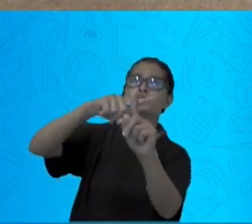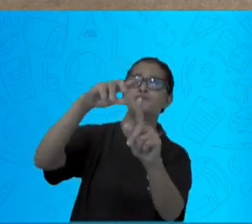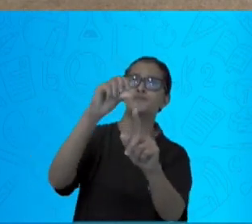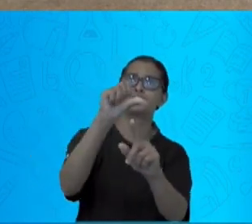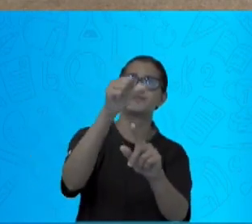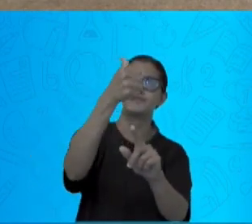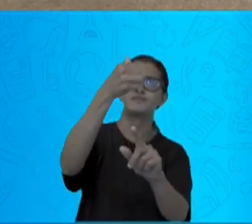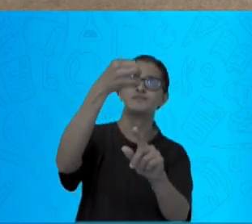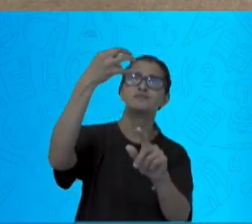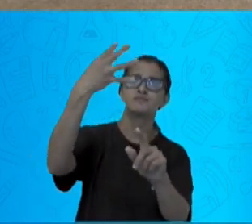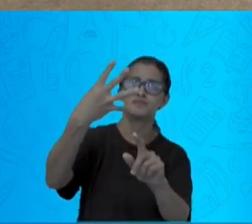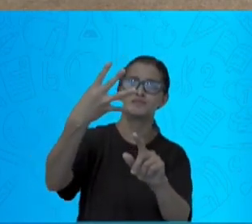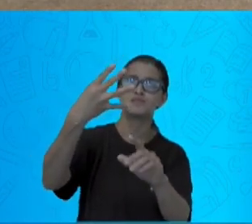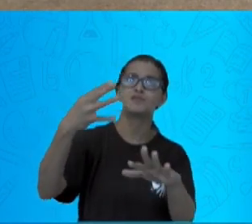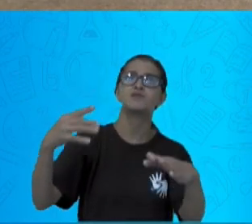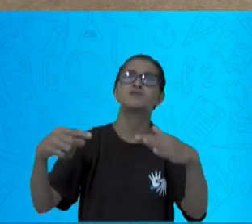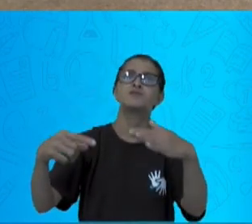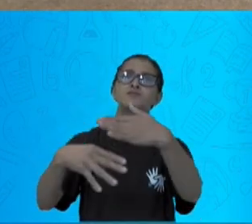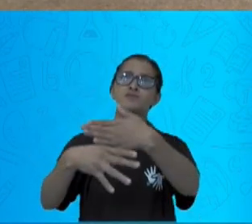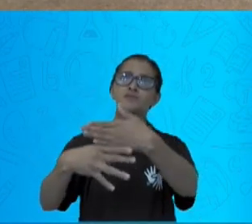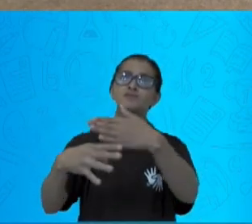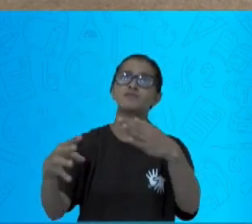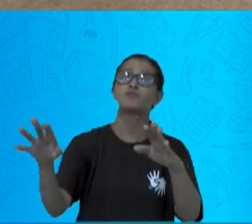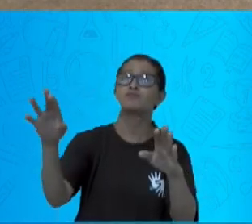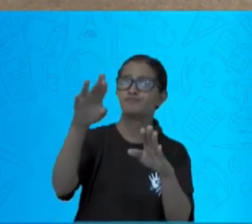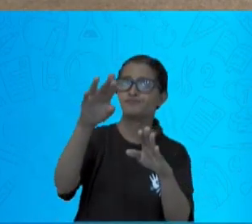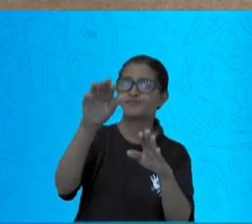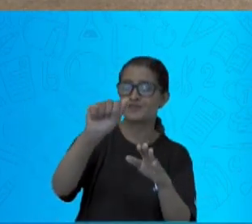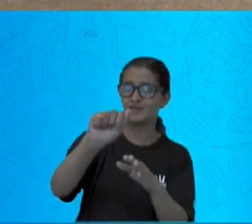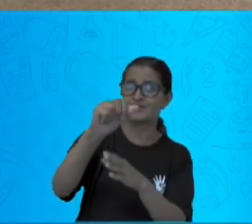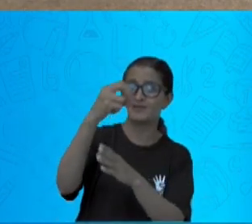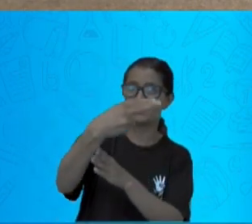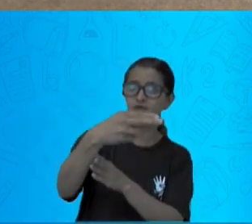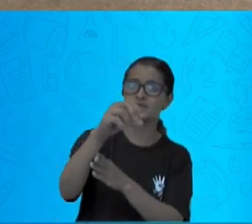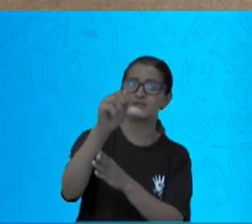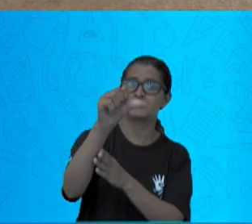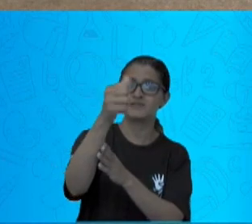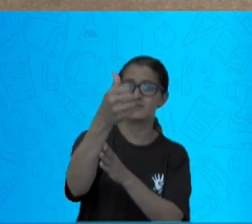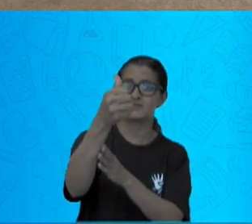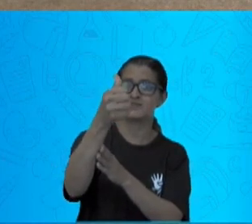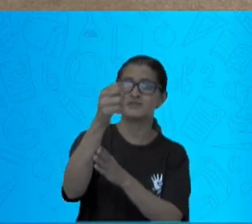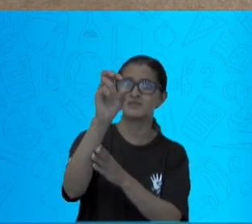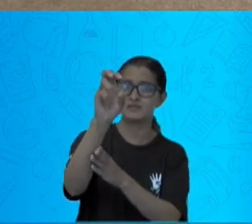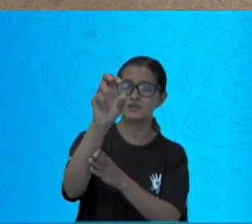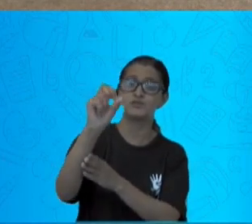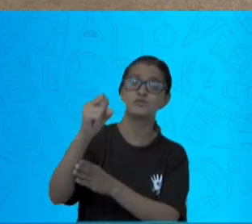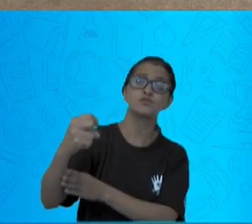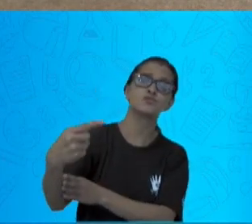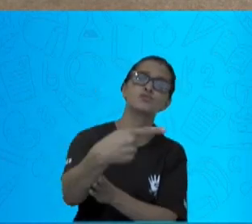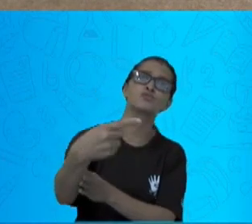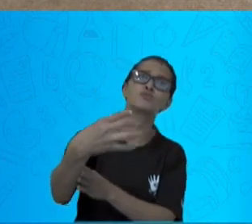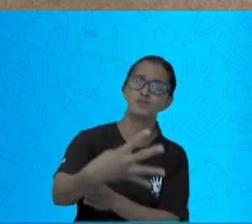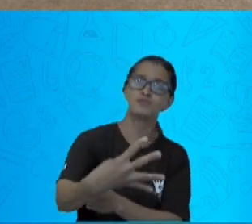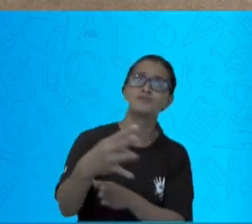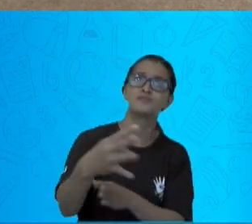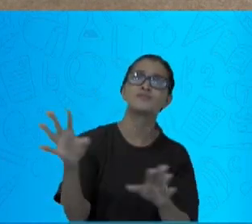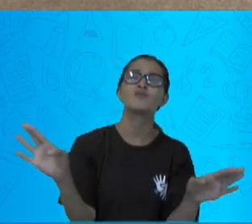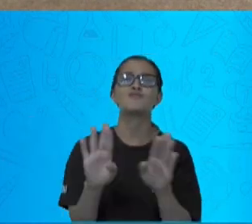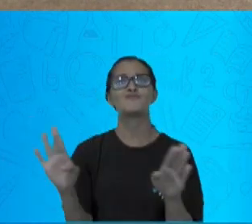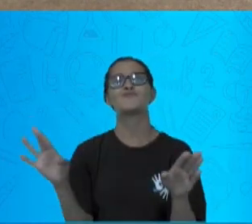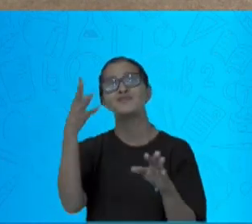Beleza? Então, pessoal, nós vamos ficar por aqui. Não esqueça que para você acessar a nossa plataforma, você